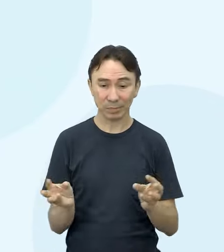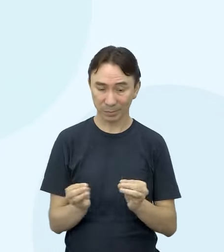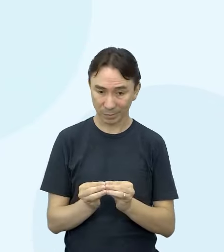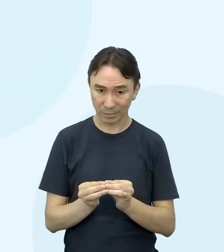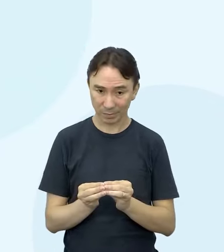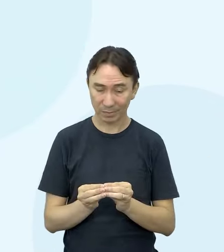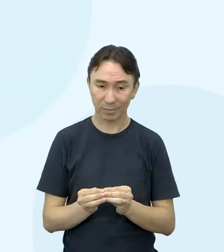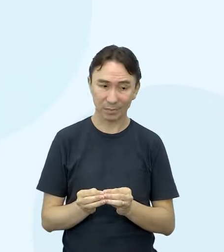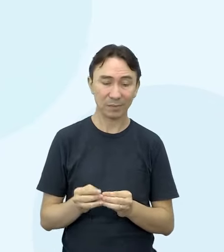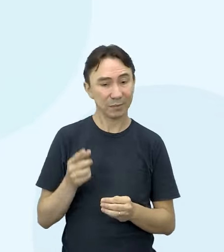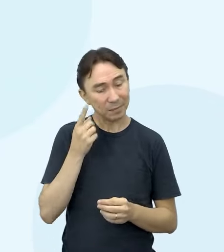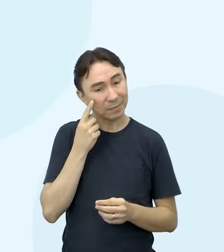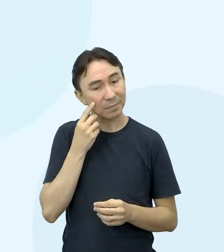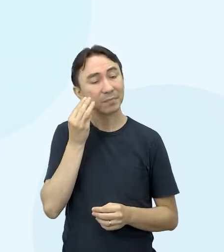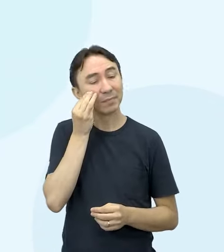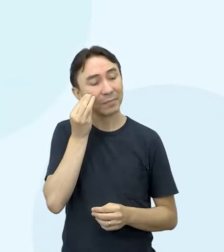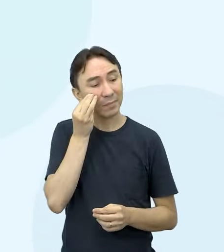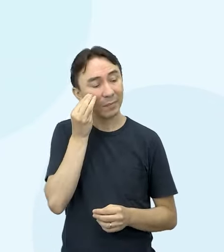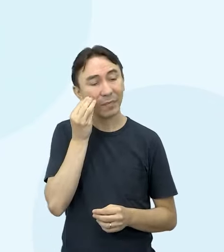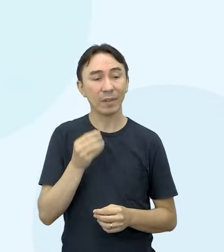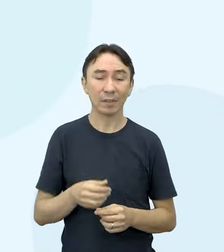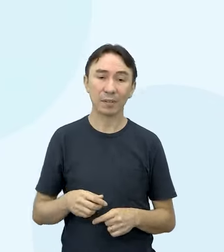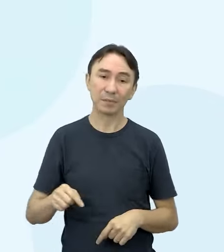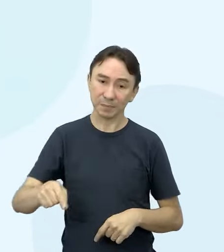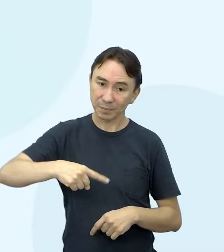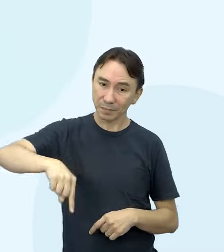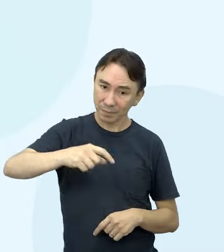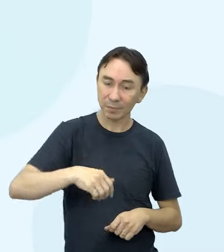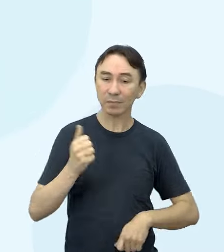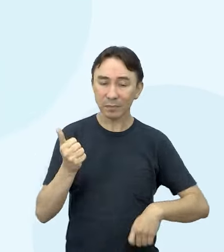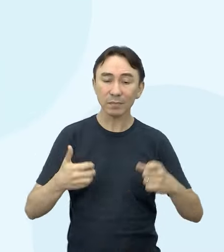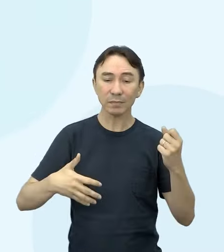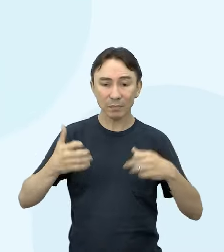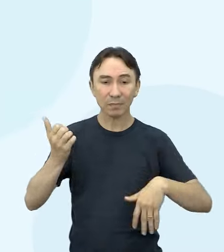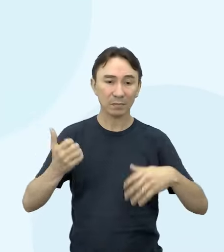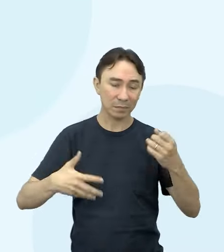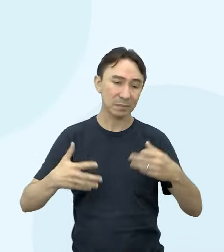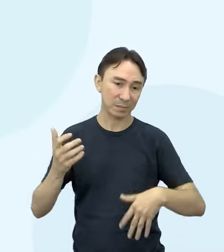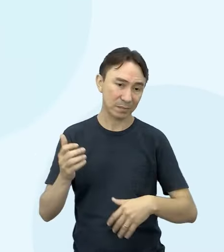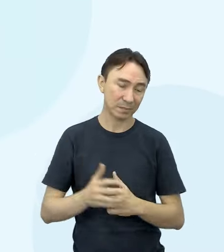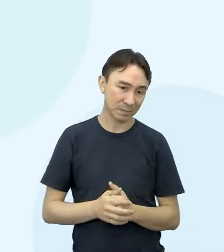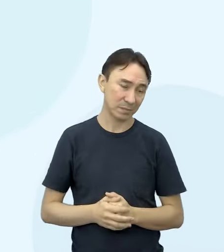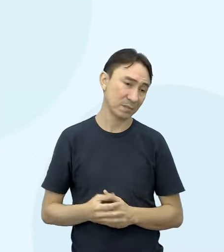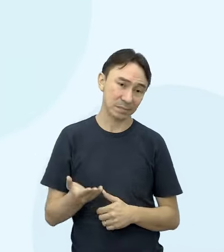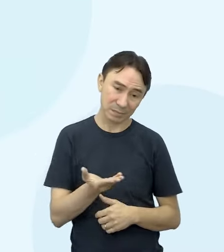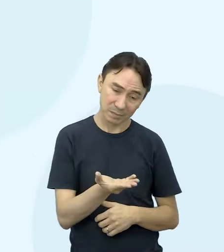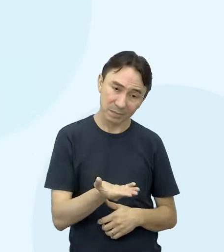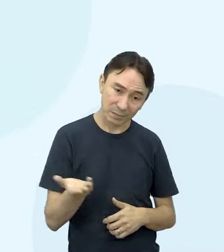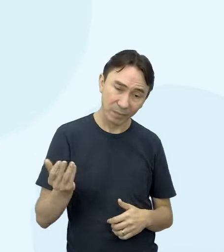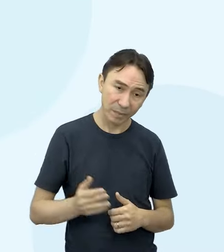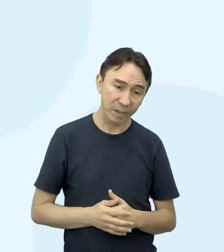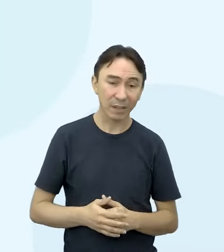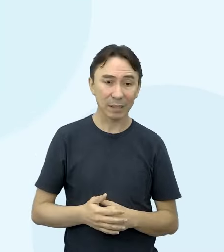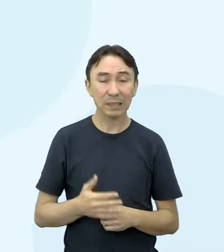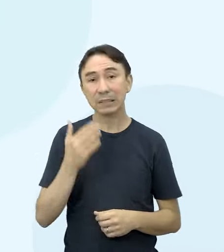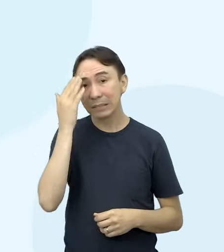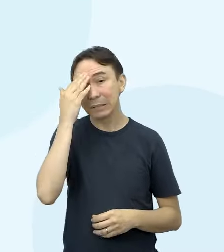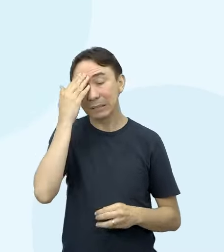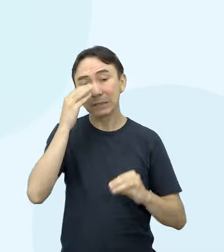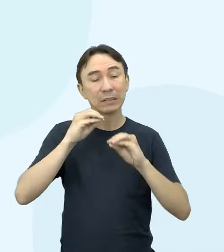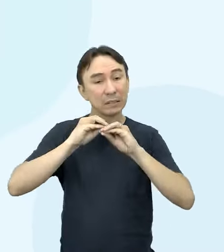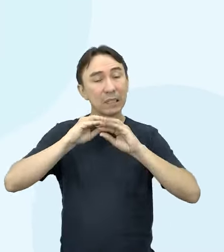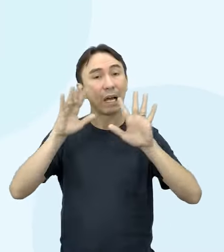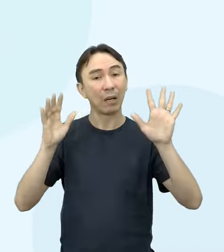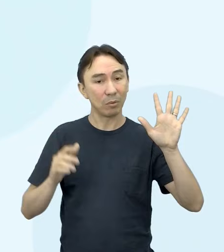né, tentar reunir o que a gente falou até agora de uma forma que talvez fique um pouco mais claro quando a gente está falando